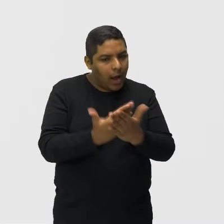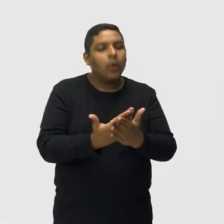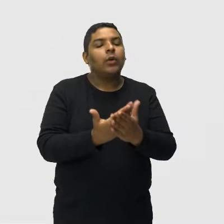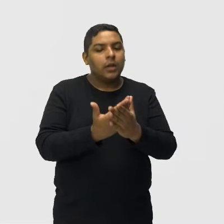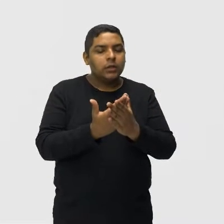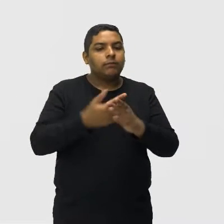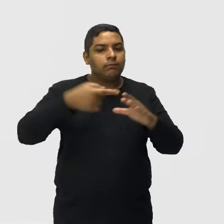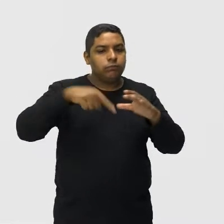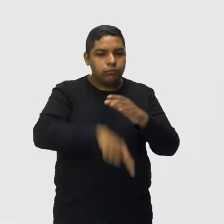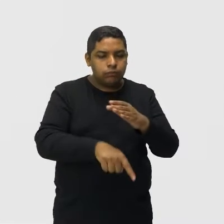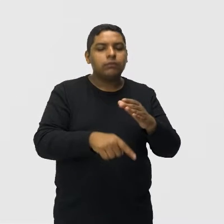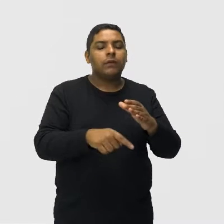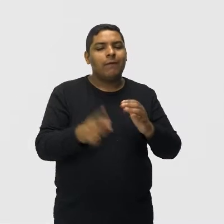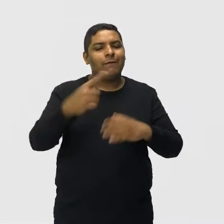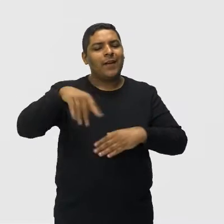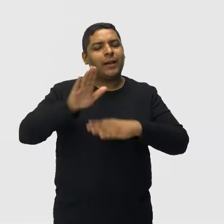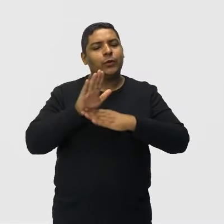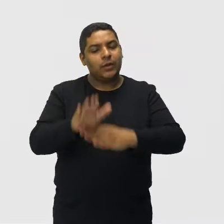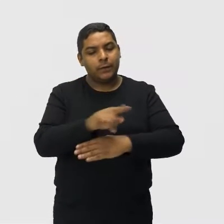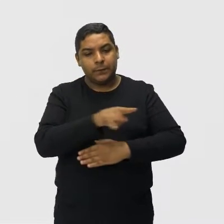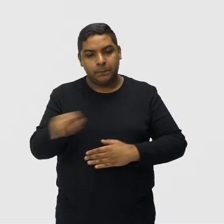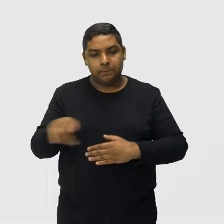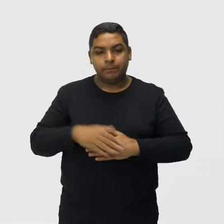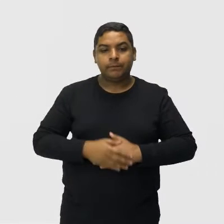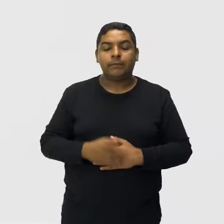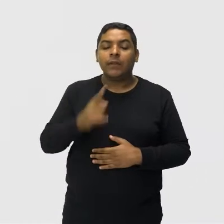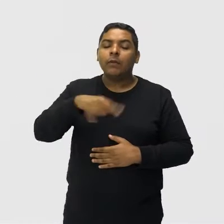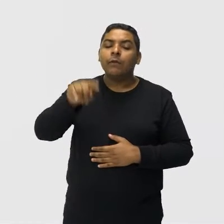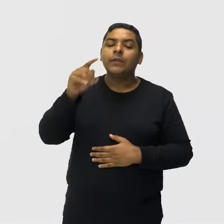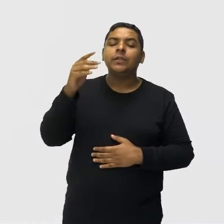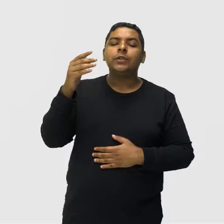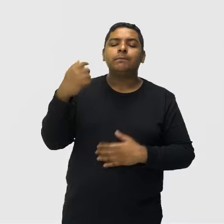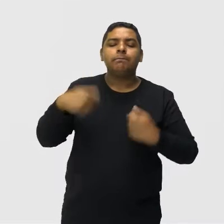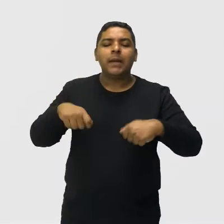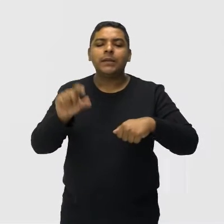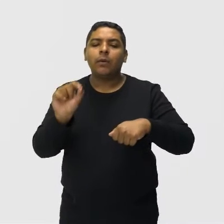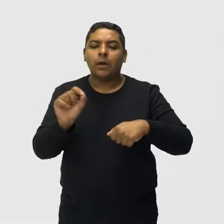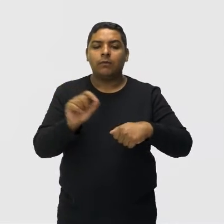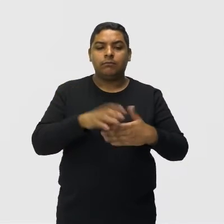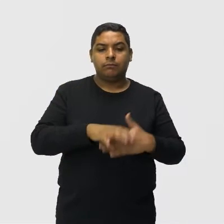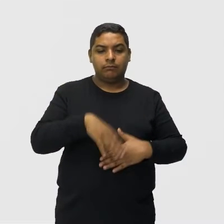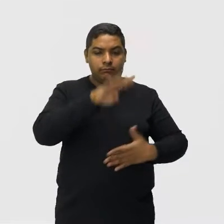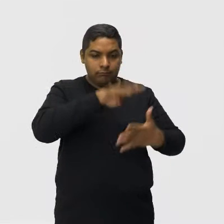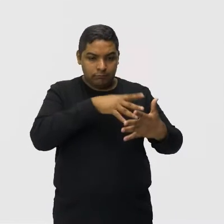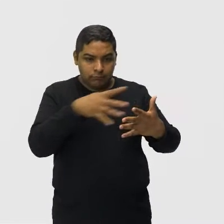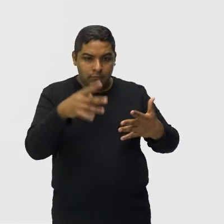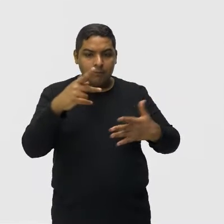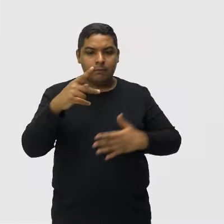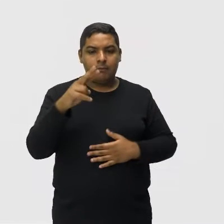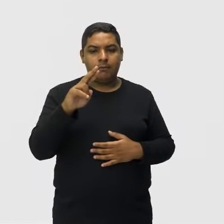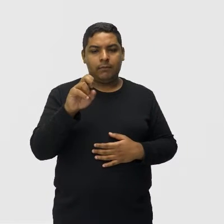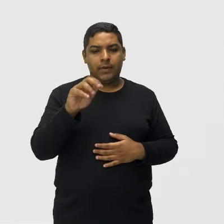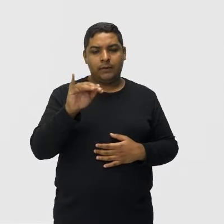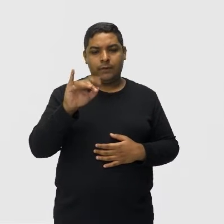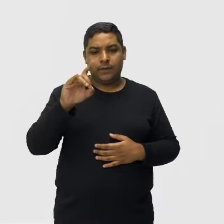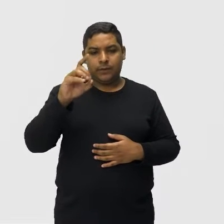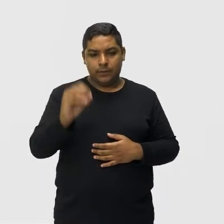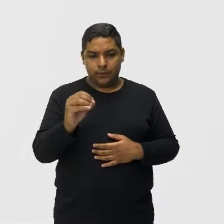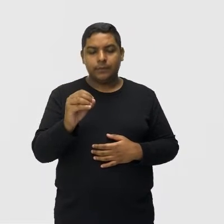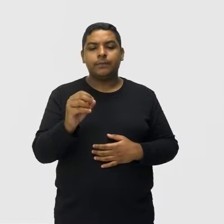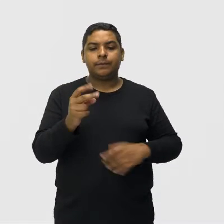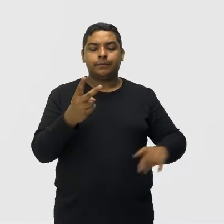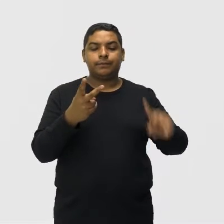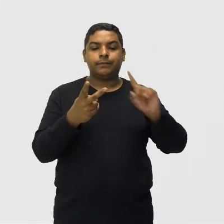vai auxiliar bastante vocês. Então, vocês precisam, né, daquelas tabelinhas de prefixo, também